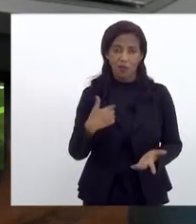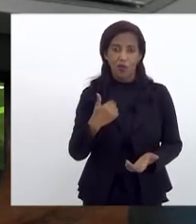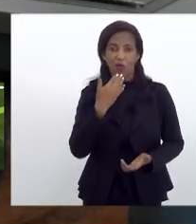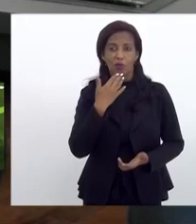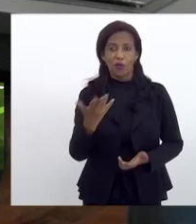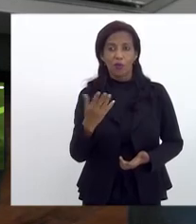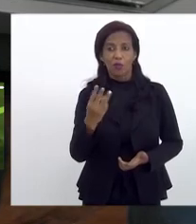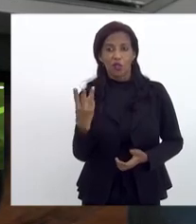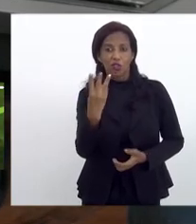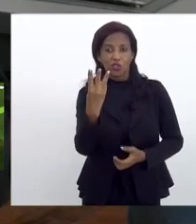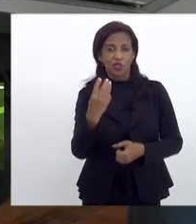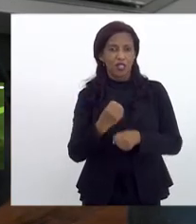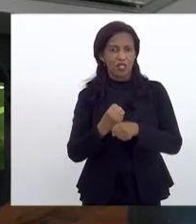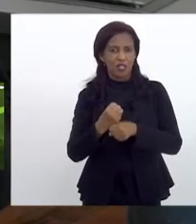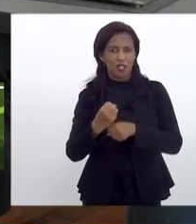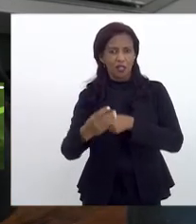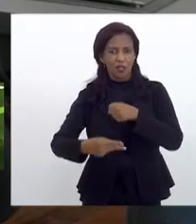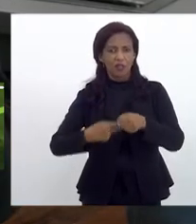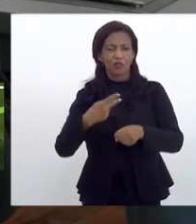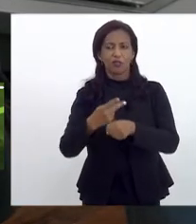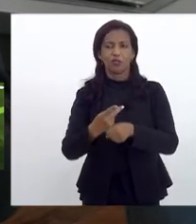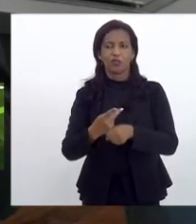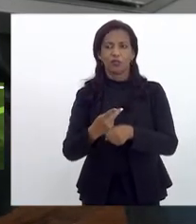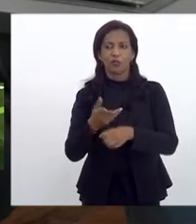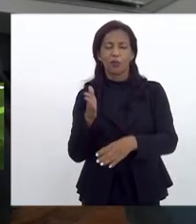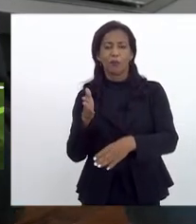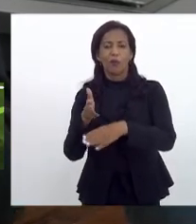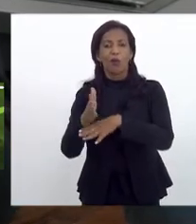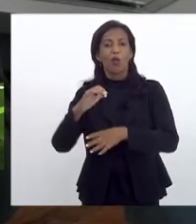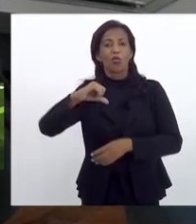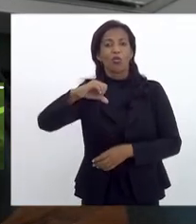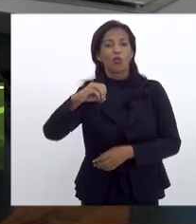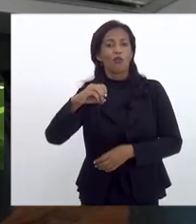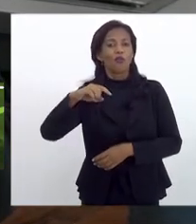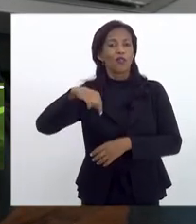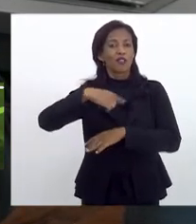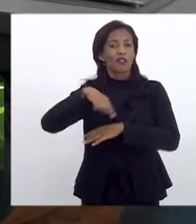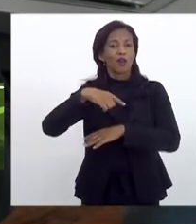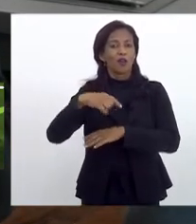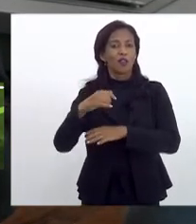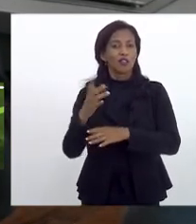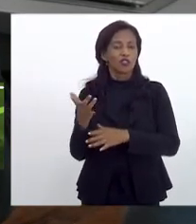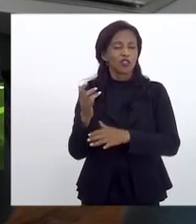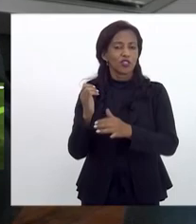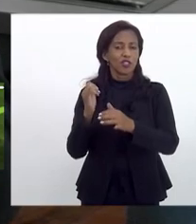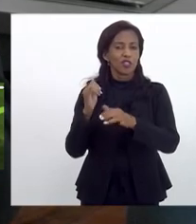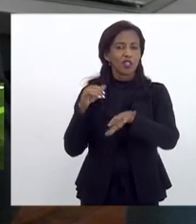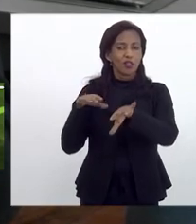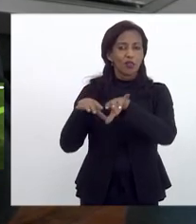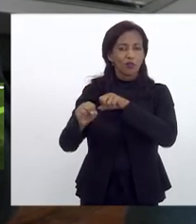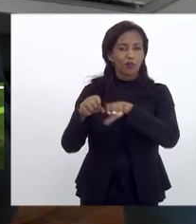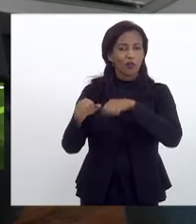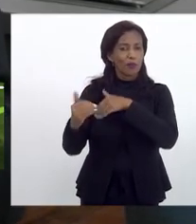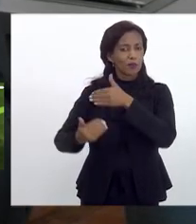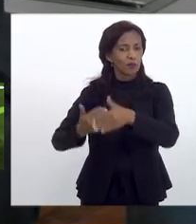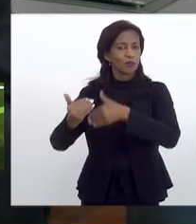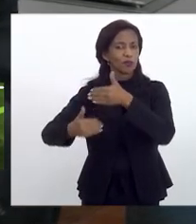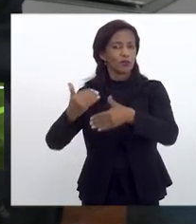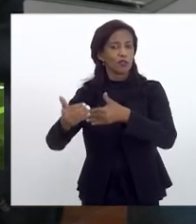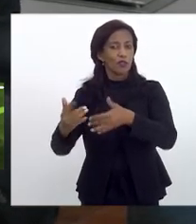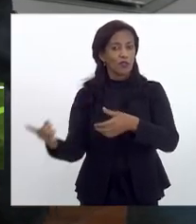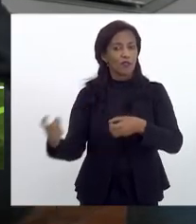transcurso de 3 anos O servidor pudesse comprovar 90 horas de formação continuada Em cursos Programas de formação